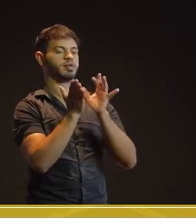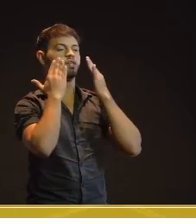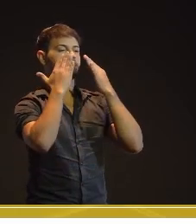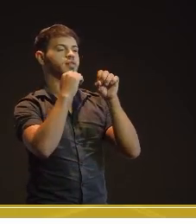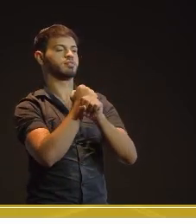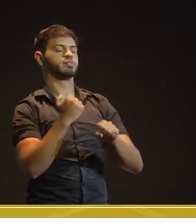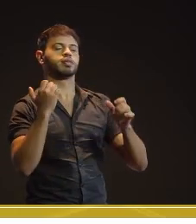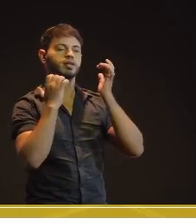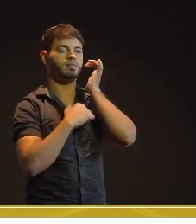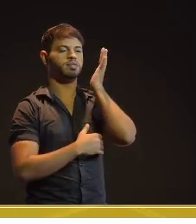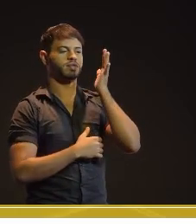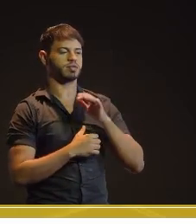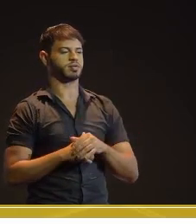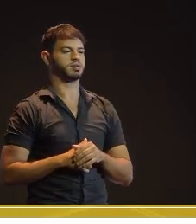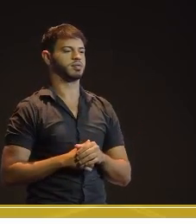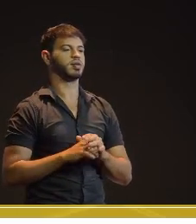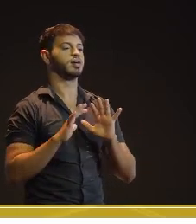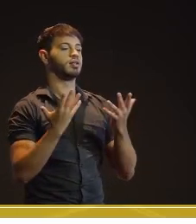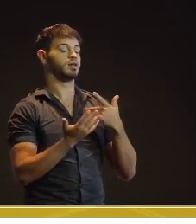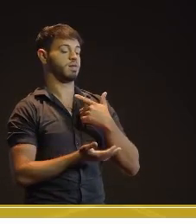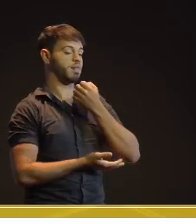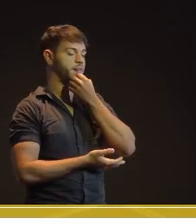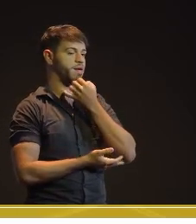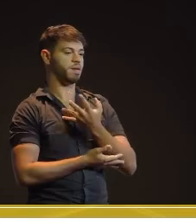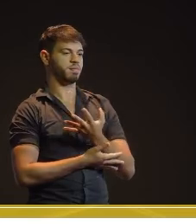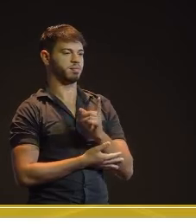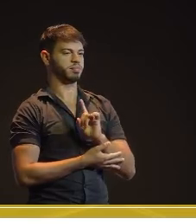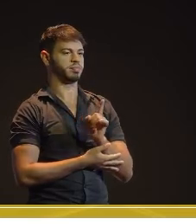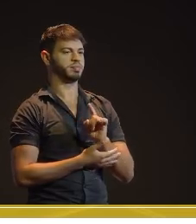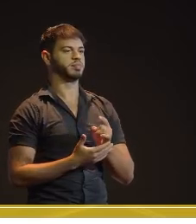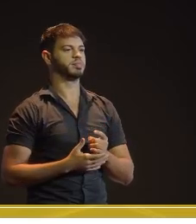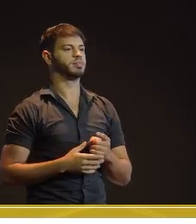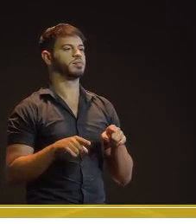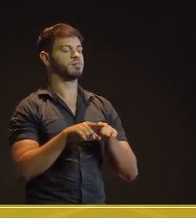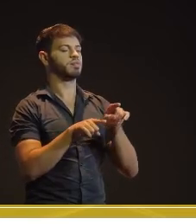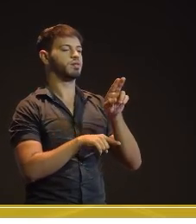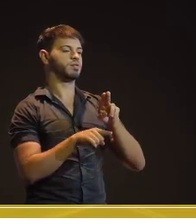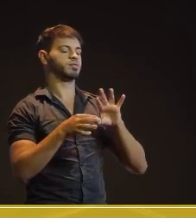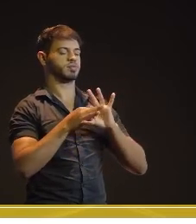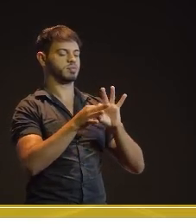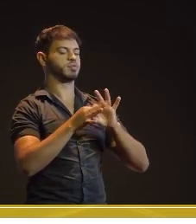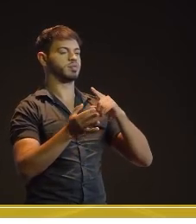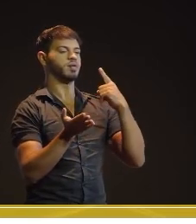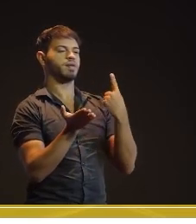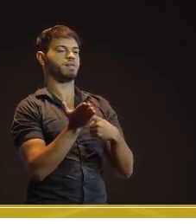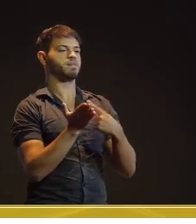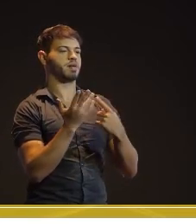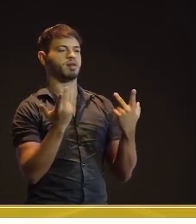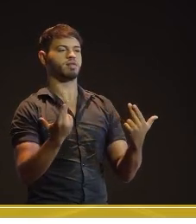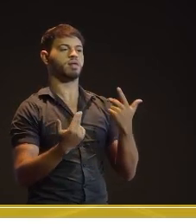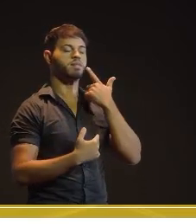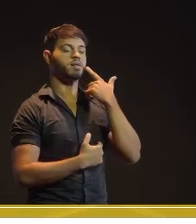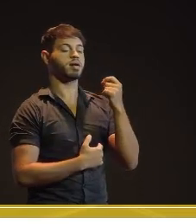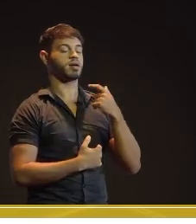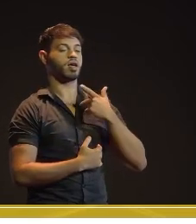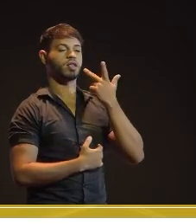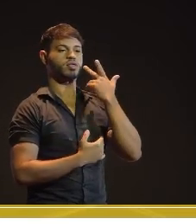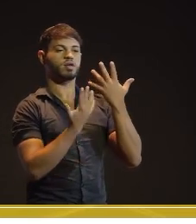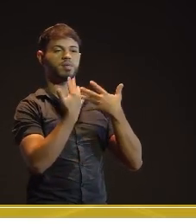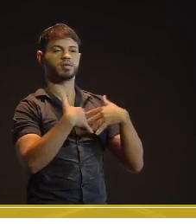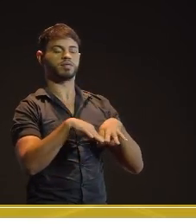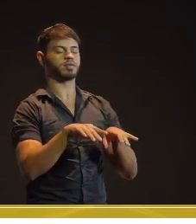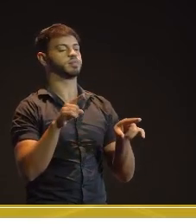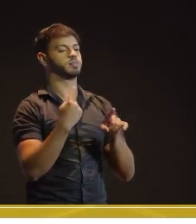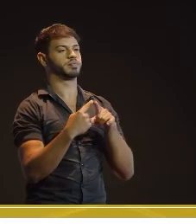de causa muito fácil. Então, não é bom arriscar e usar os conectores de mesma marca para que, normativamente, não seja